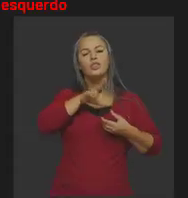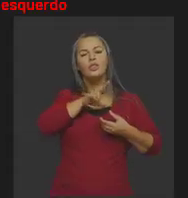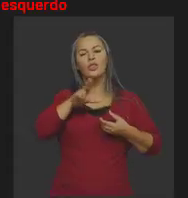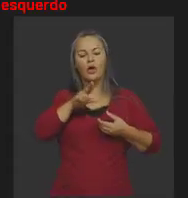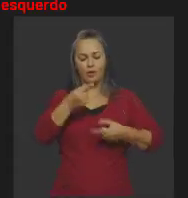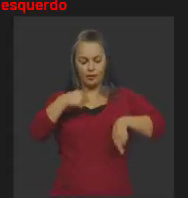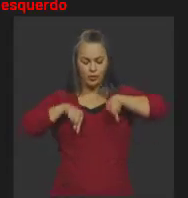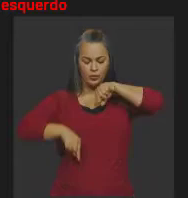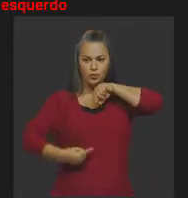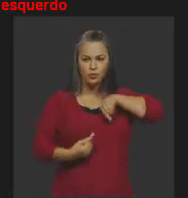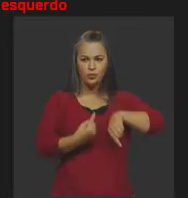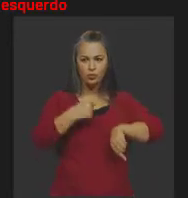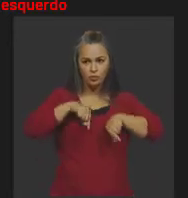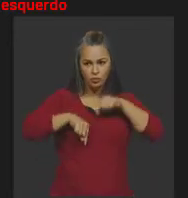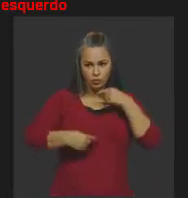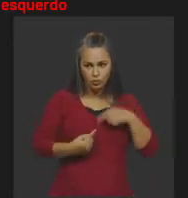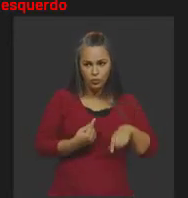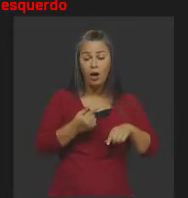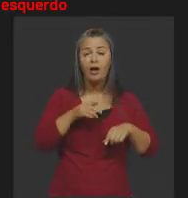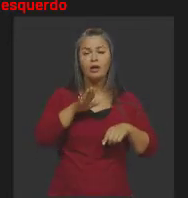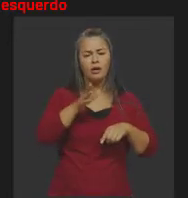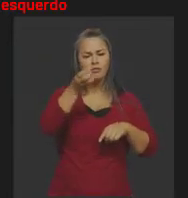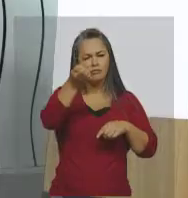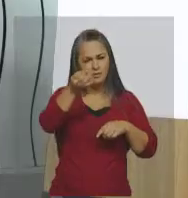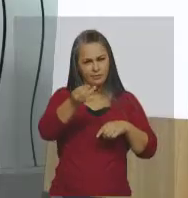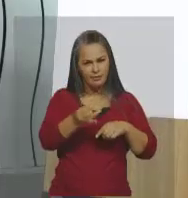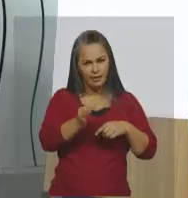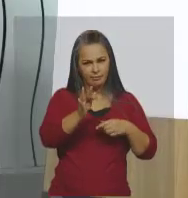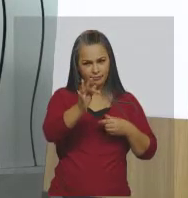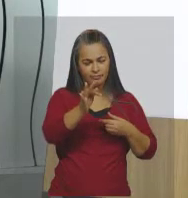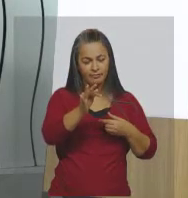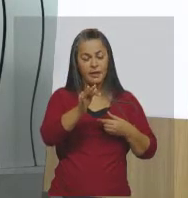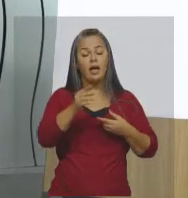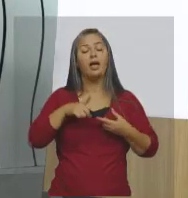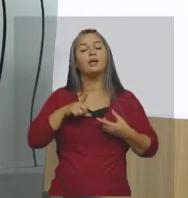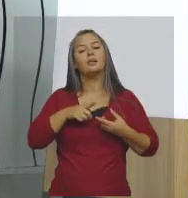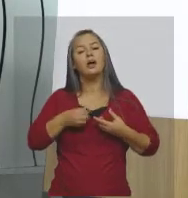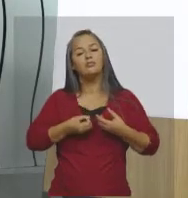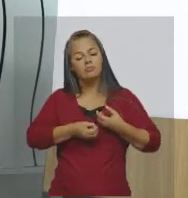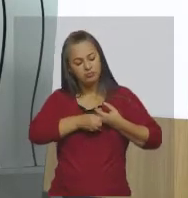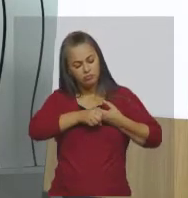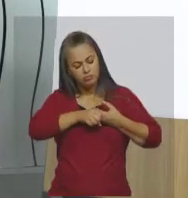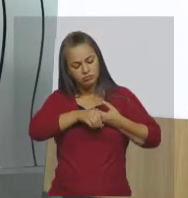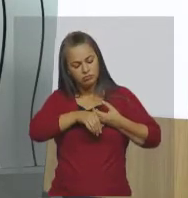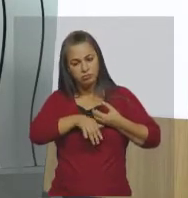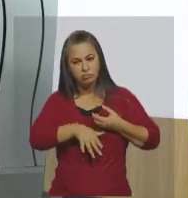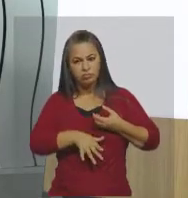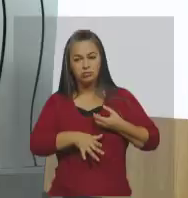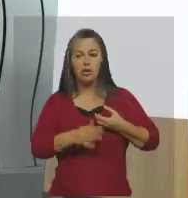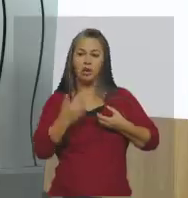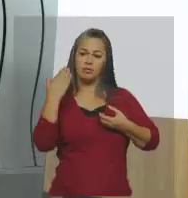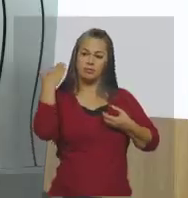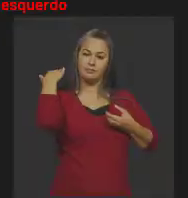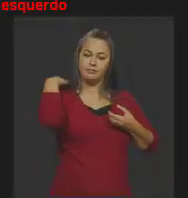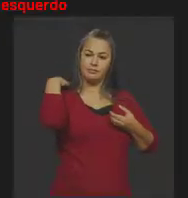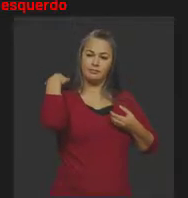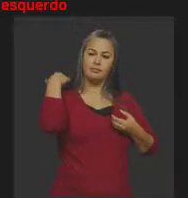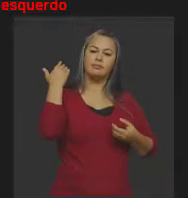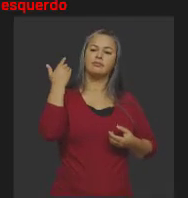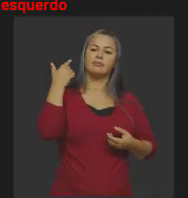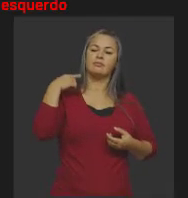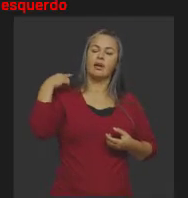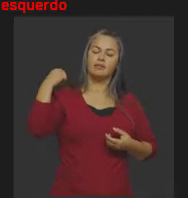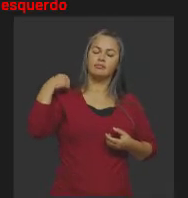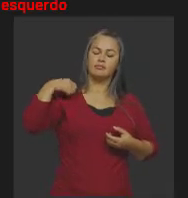vão entender por quê. E aí, ao sair dos pulmões, vai entrar pelo átrio esquerdo, lembrando que sempre entra pelo átrio. Então,